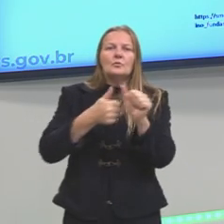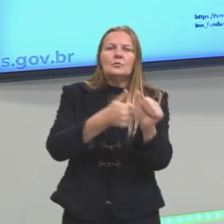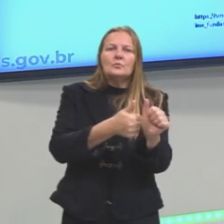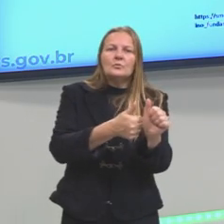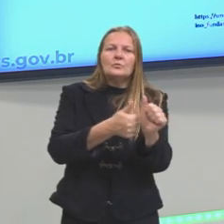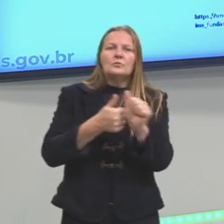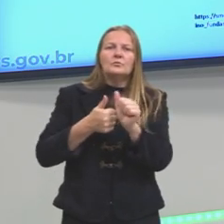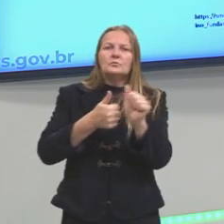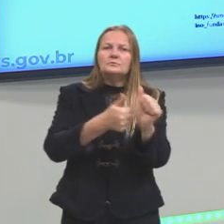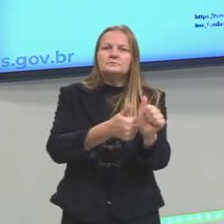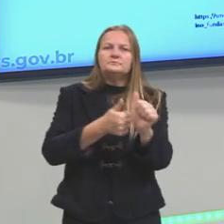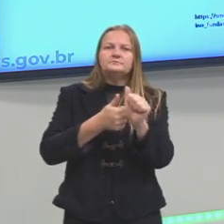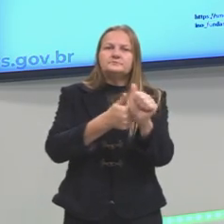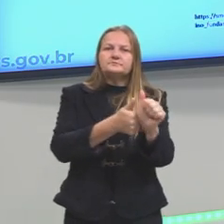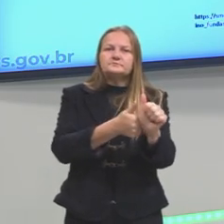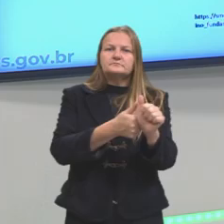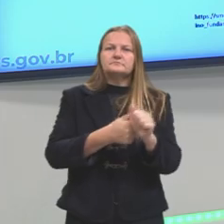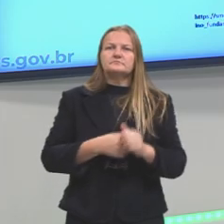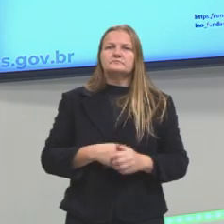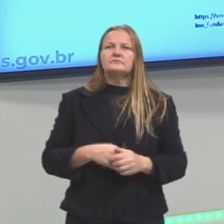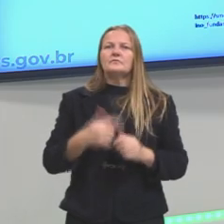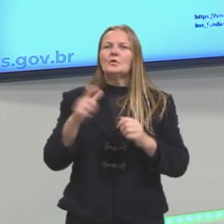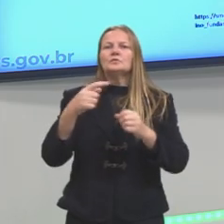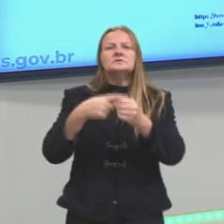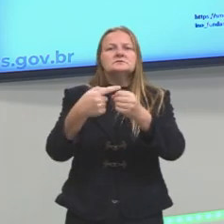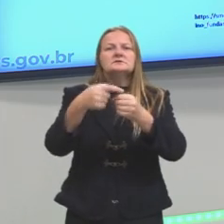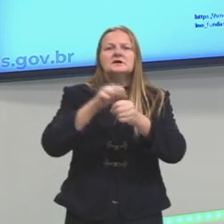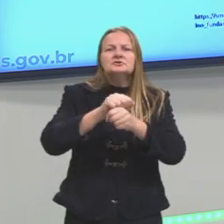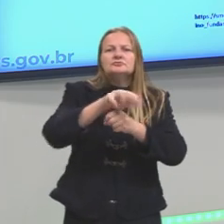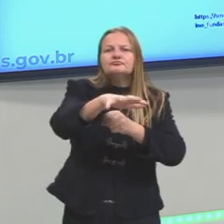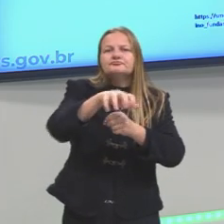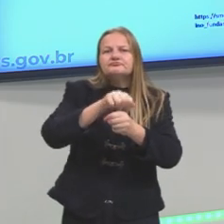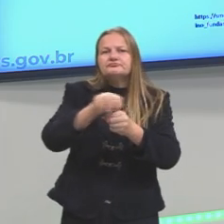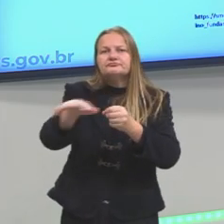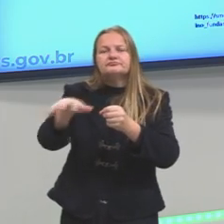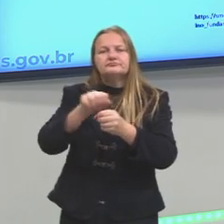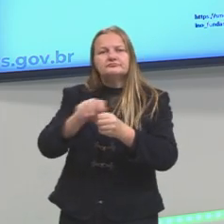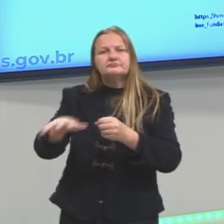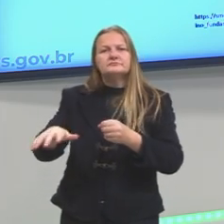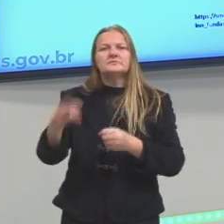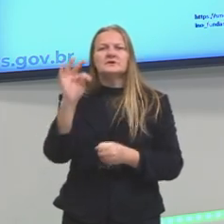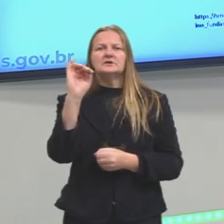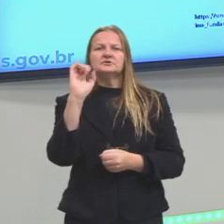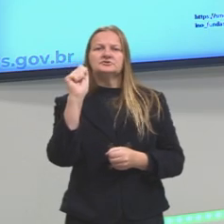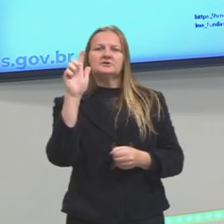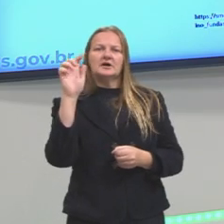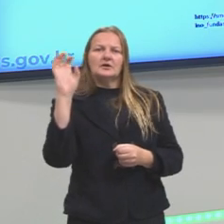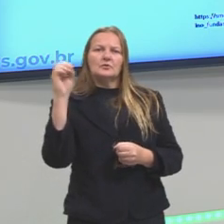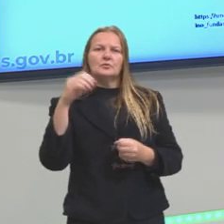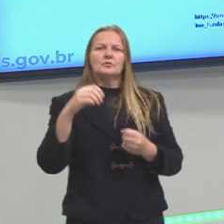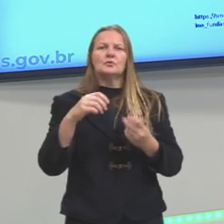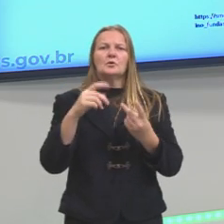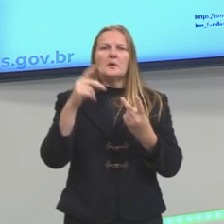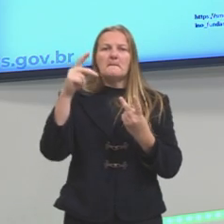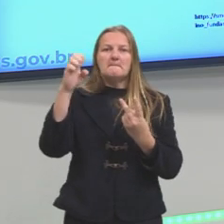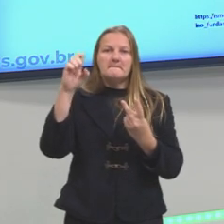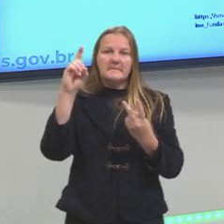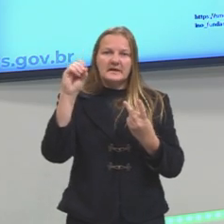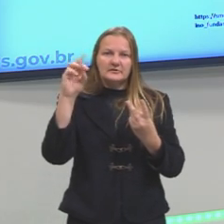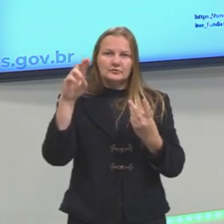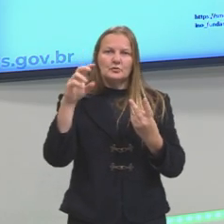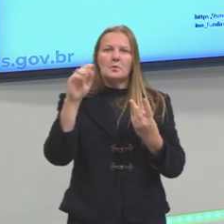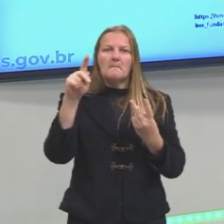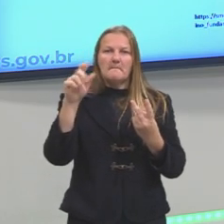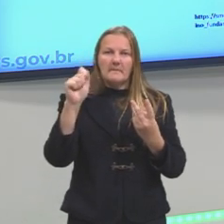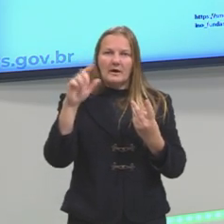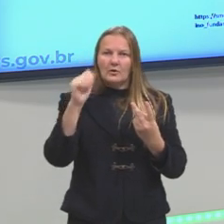os apóstolos irão para outras cidades Olha o Thiago vai estar Compostela São Pedro e São Paulo vão para